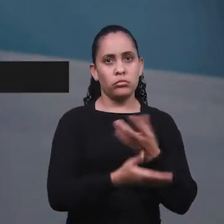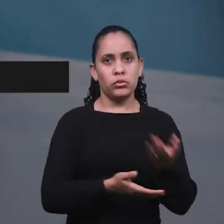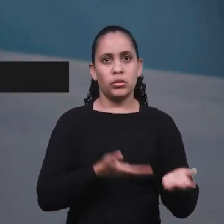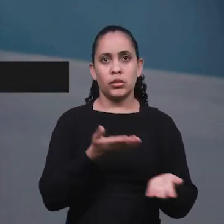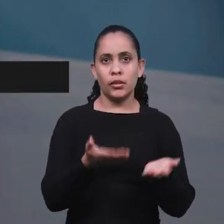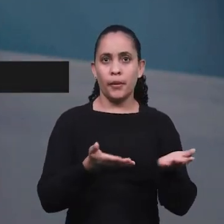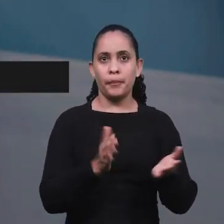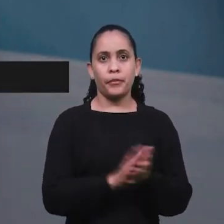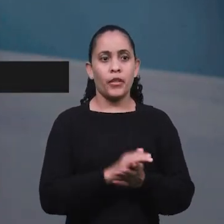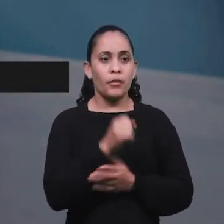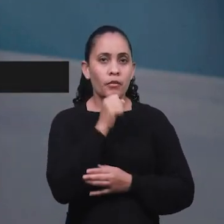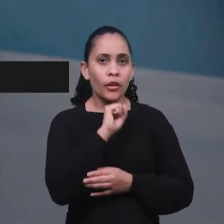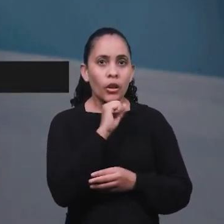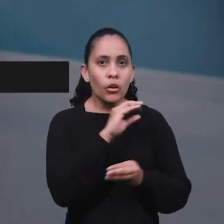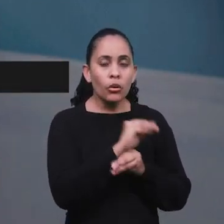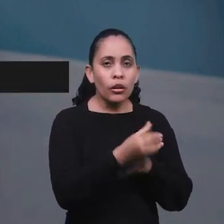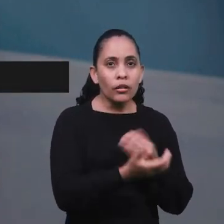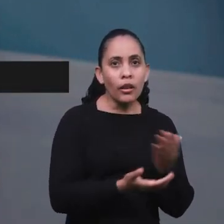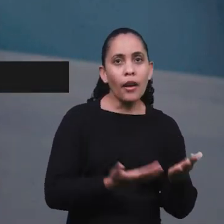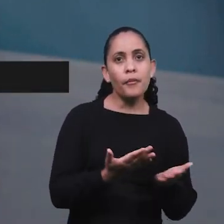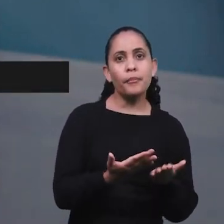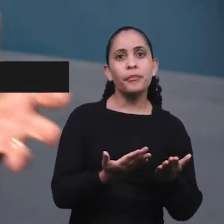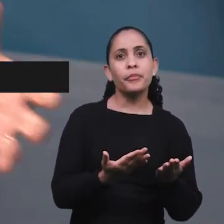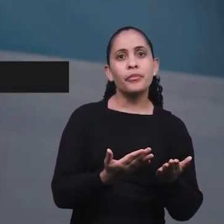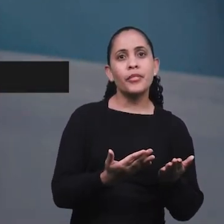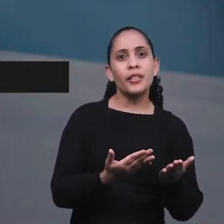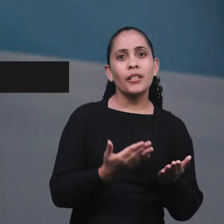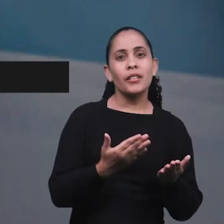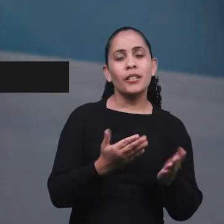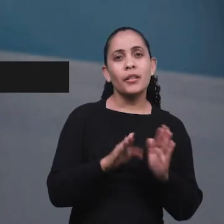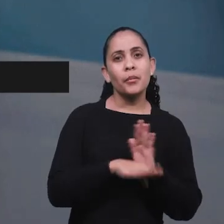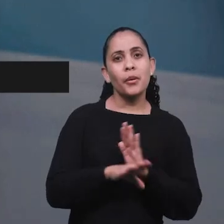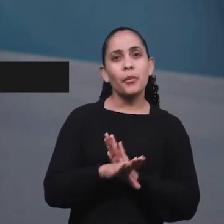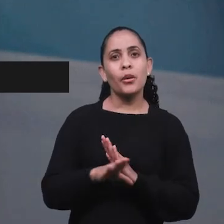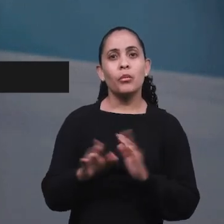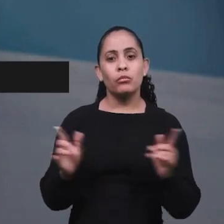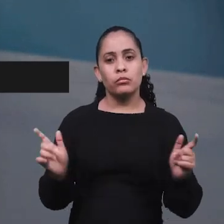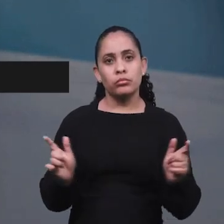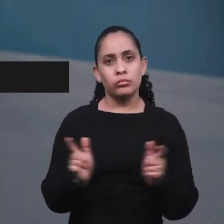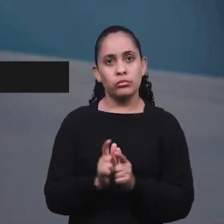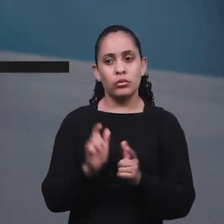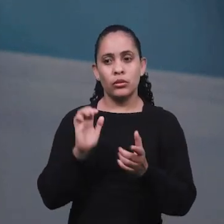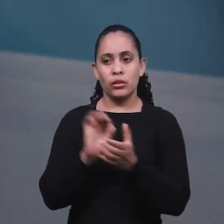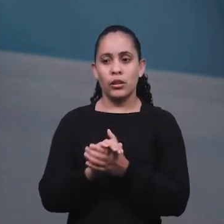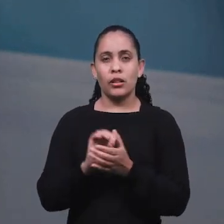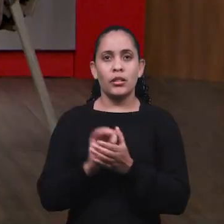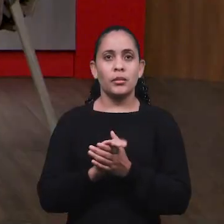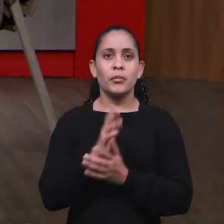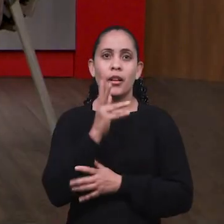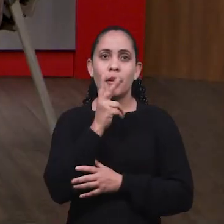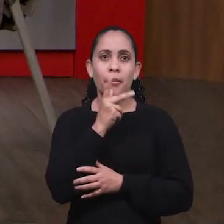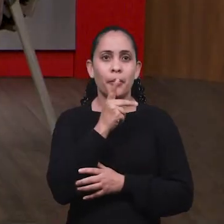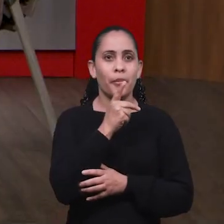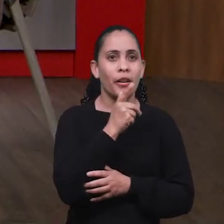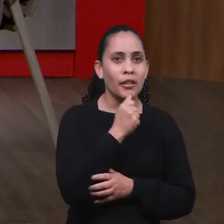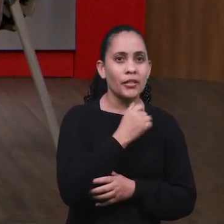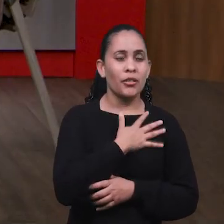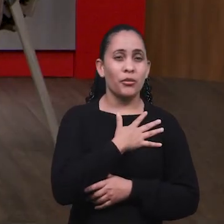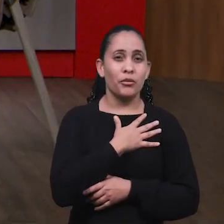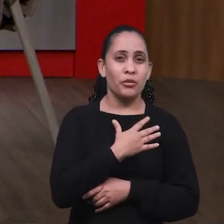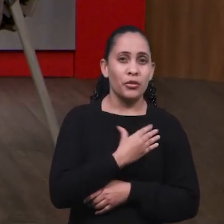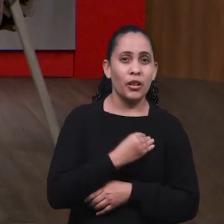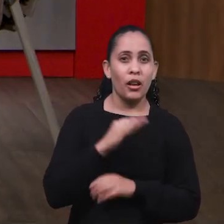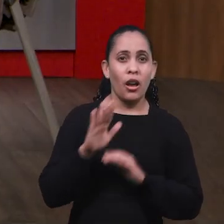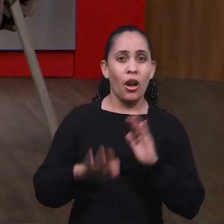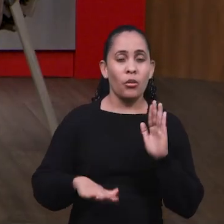ficavam idosos, né? Os filhos que cuidavam dos pais. Só que cada vez menos a população tem casado mais tarde, têm tido filhos mais tarde,